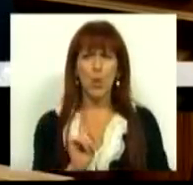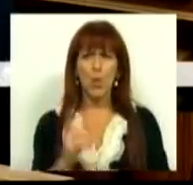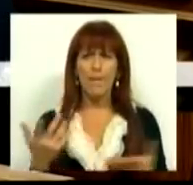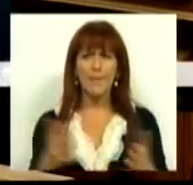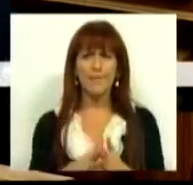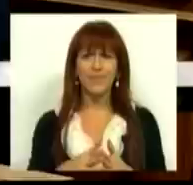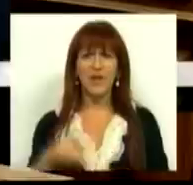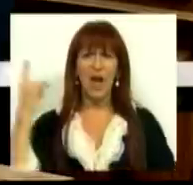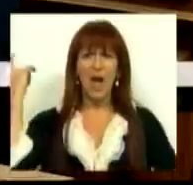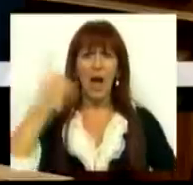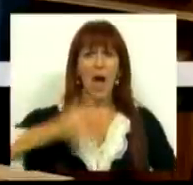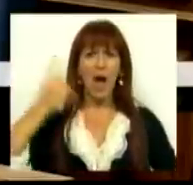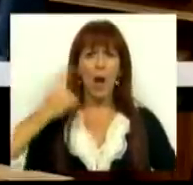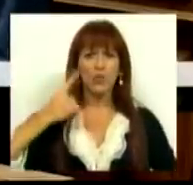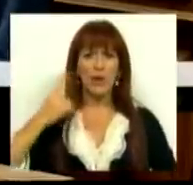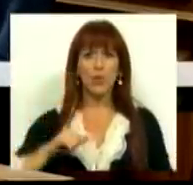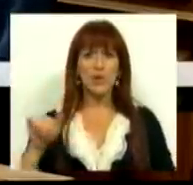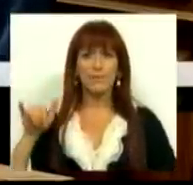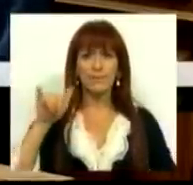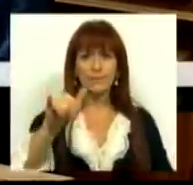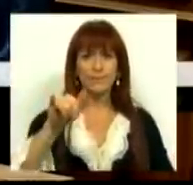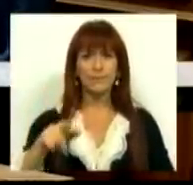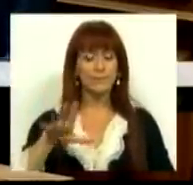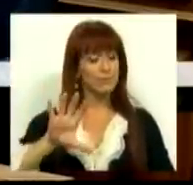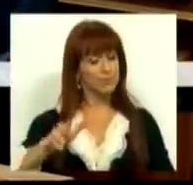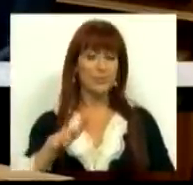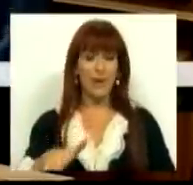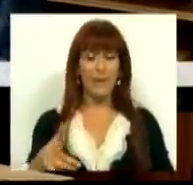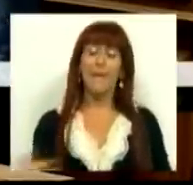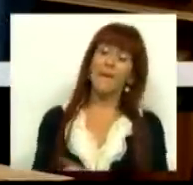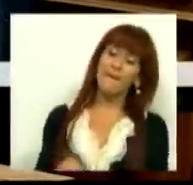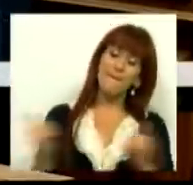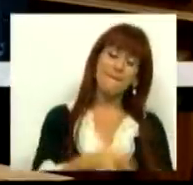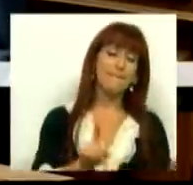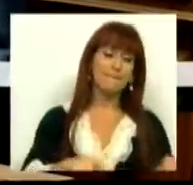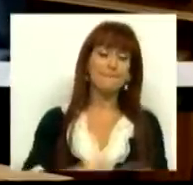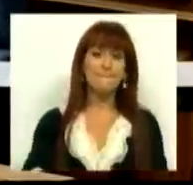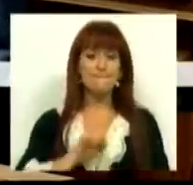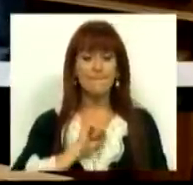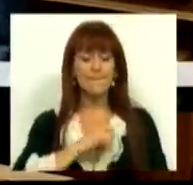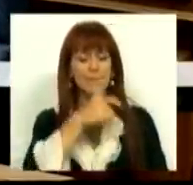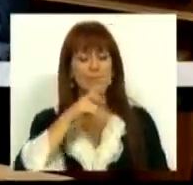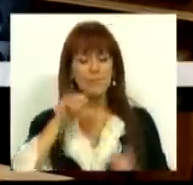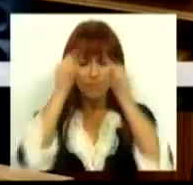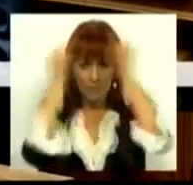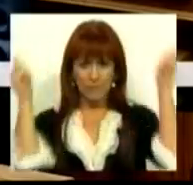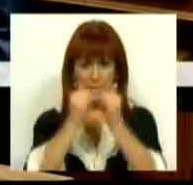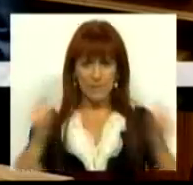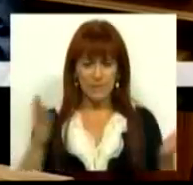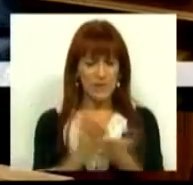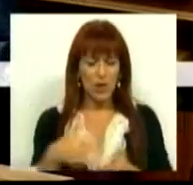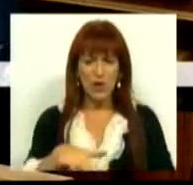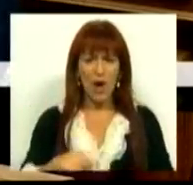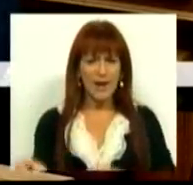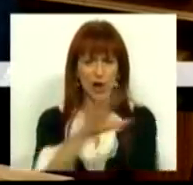da Autoridade Aeronáutica Nacional. Por outro lado, também aos nossos compromissos internacionais, não só no